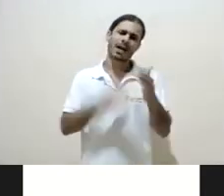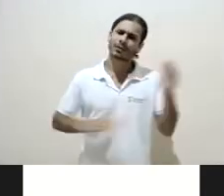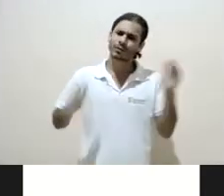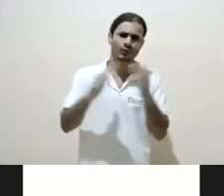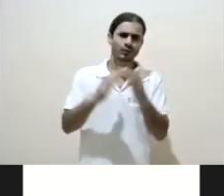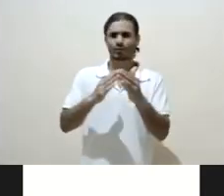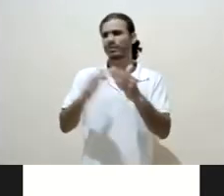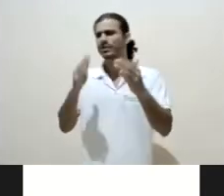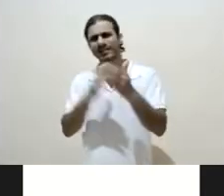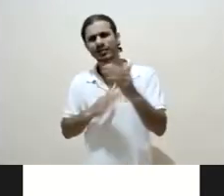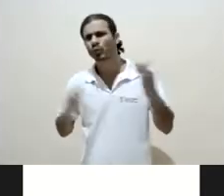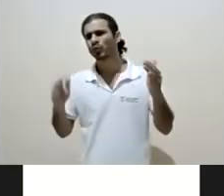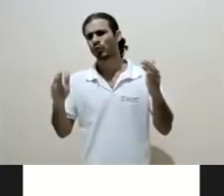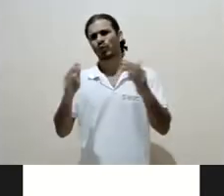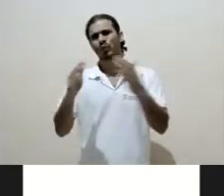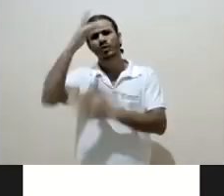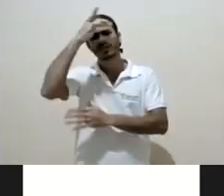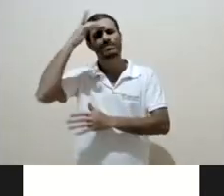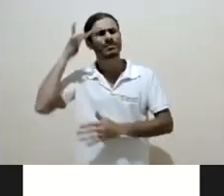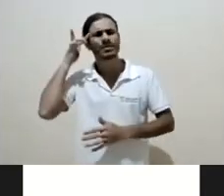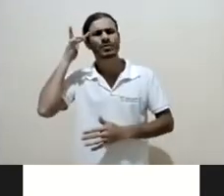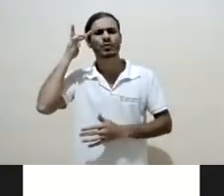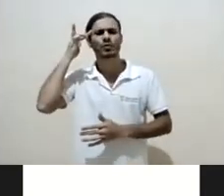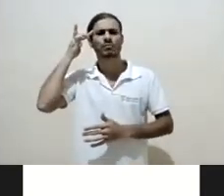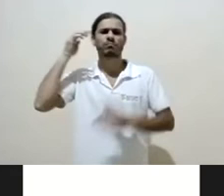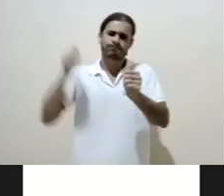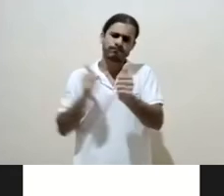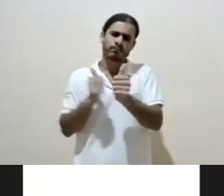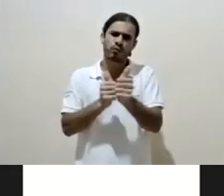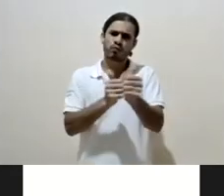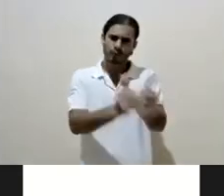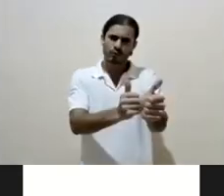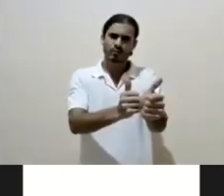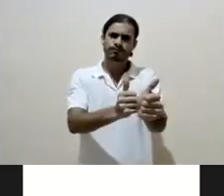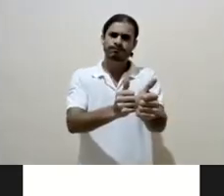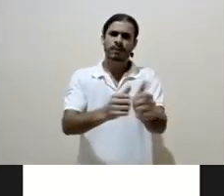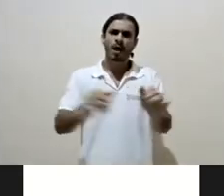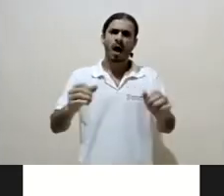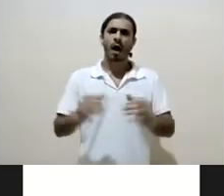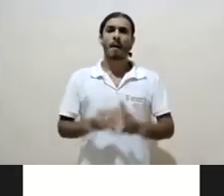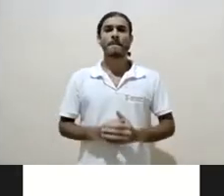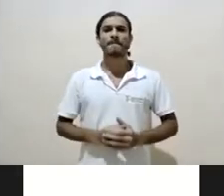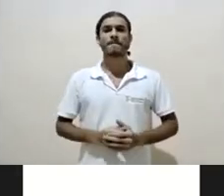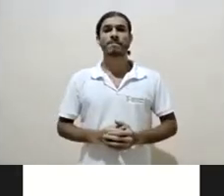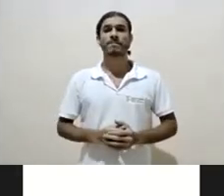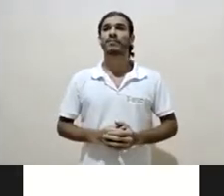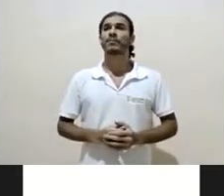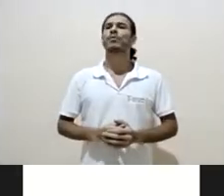acompanham, que vocês podem contar com o nosso apoio para a nossa